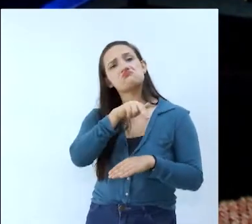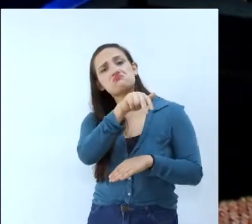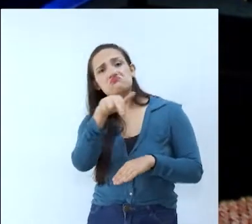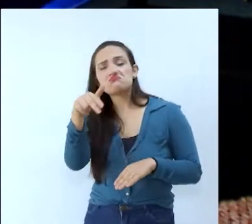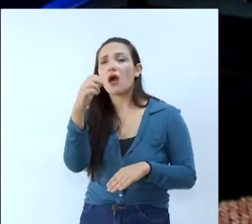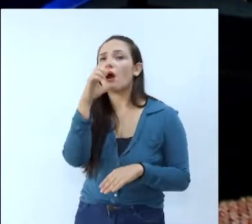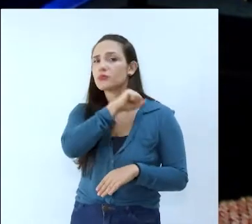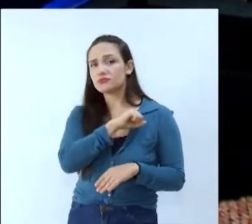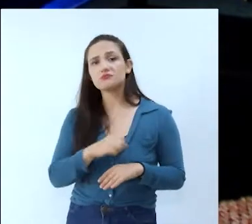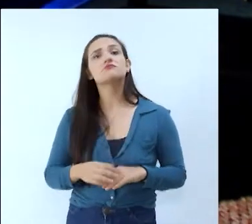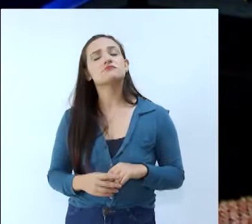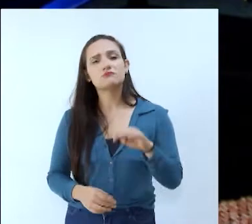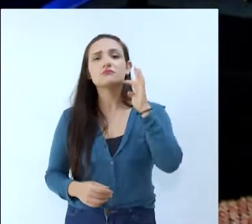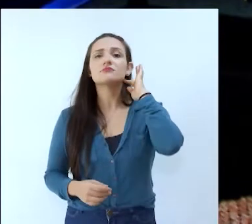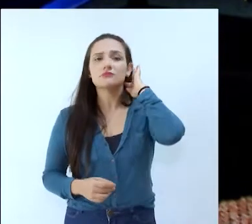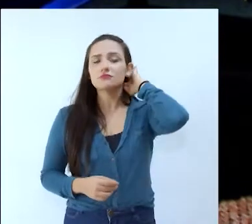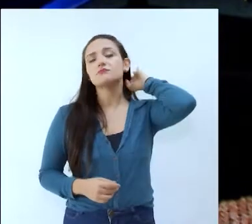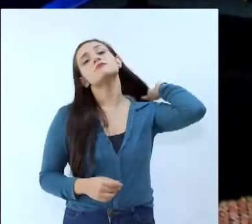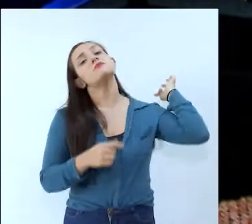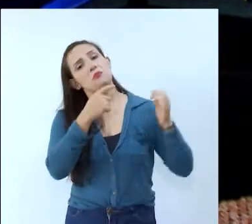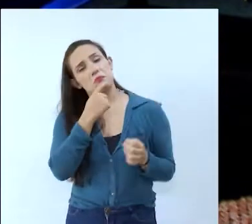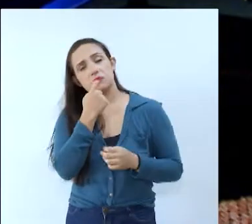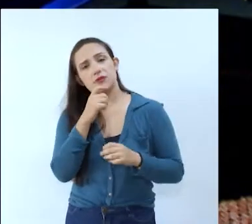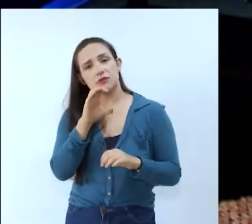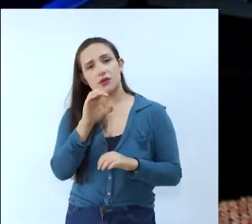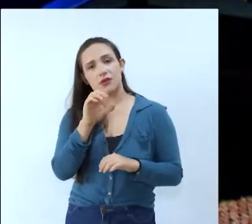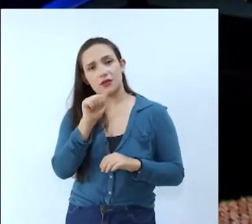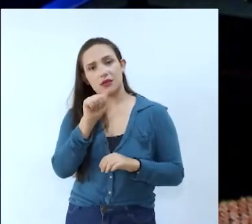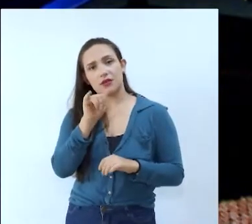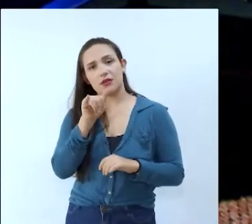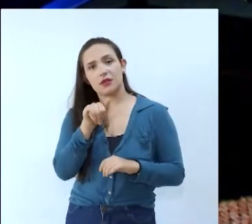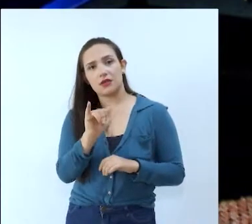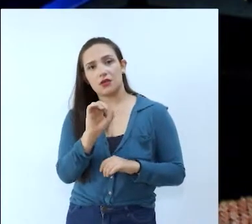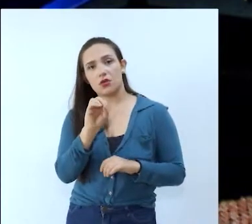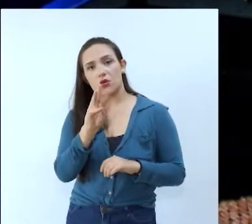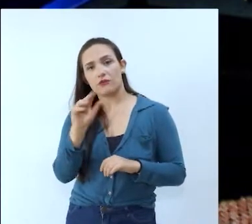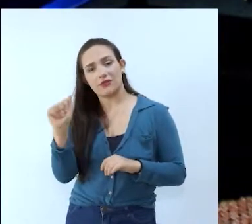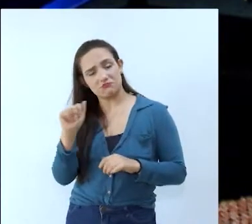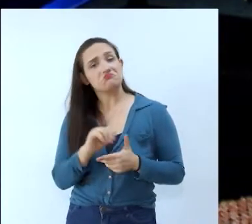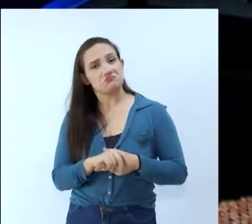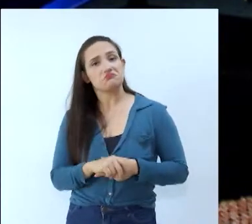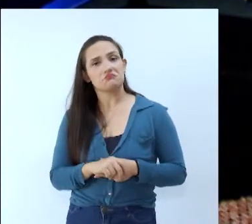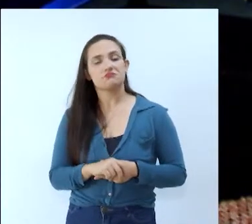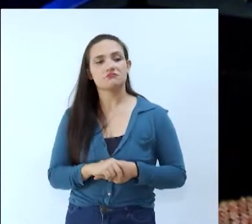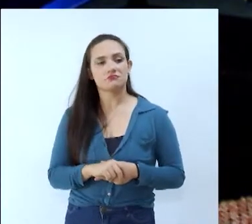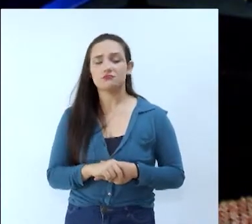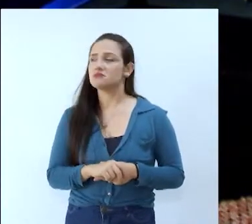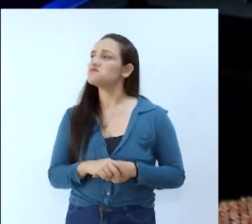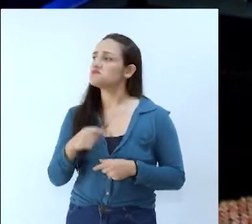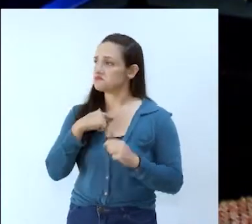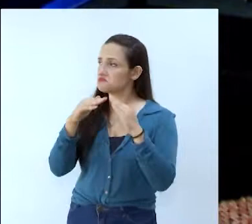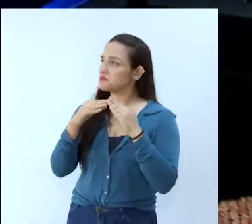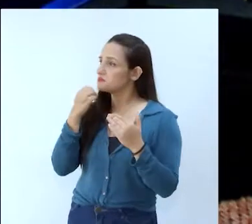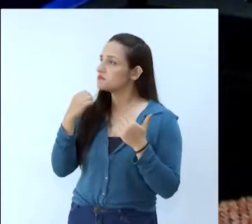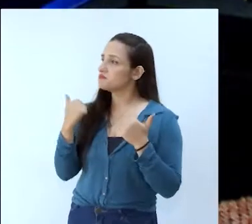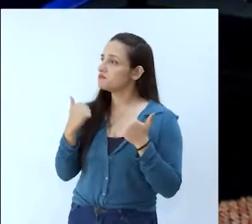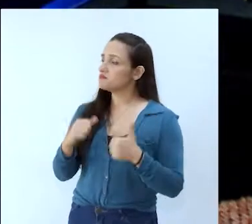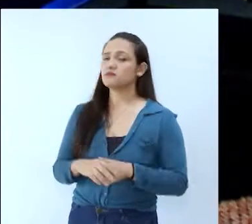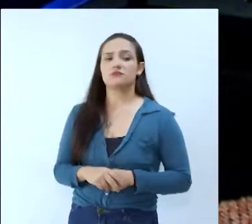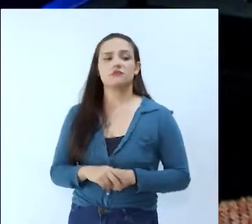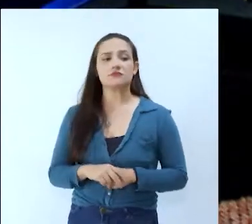bem. E esses anos que eu fiquei lá no Palmeiras, eu podia ter sido melhor a